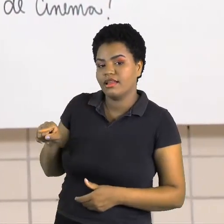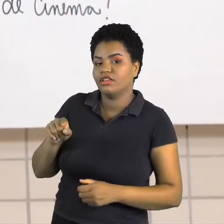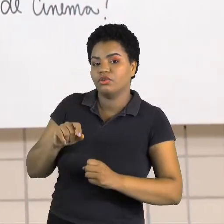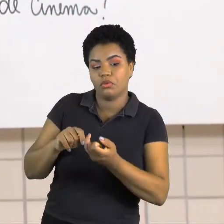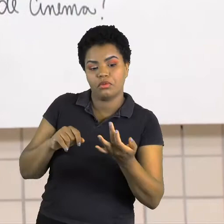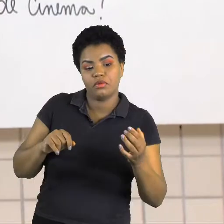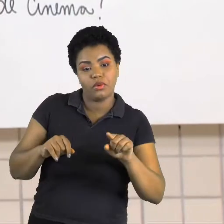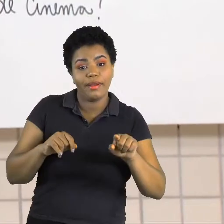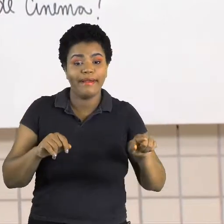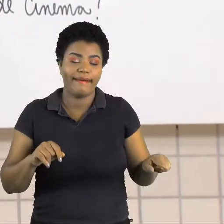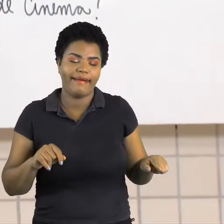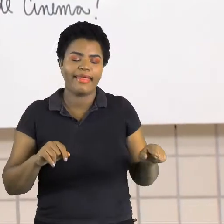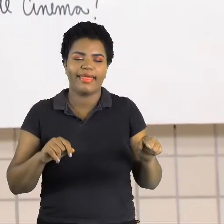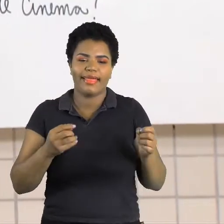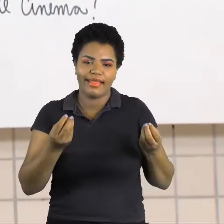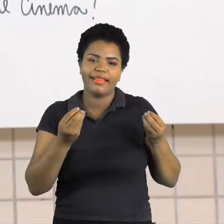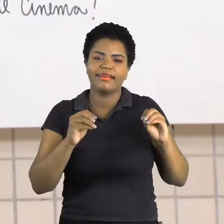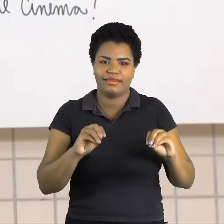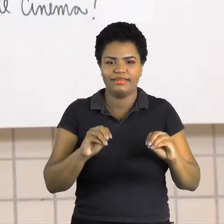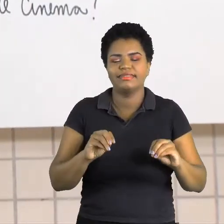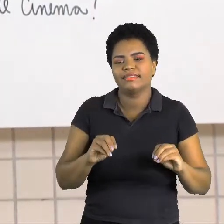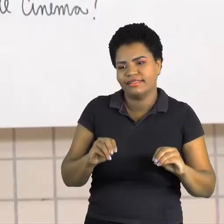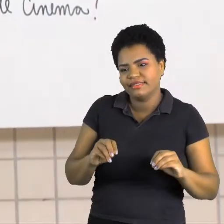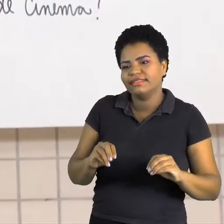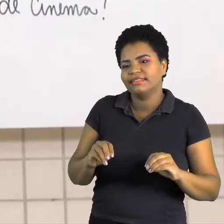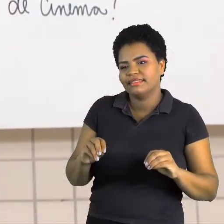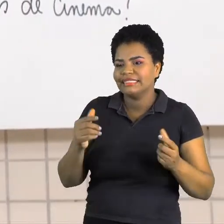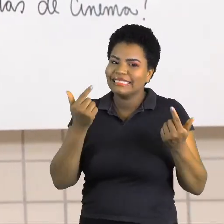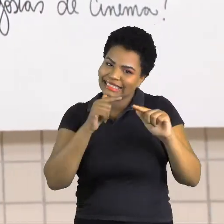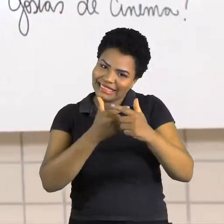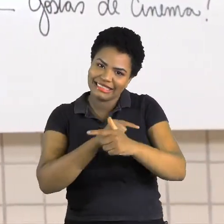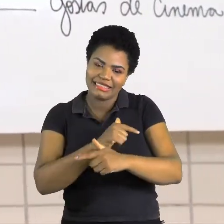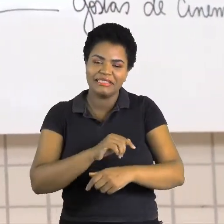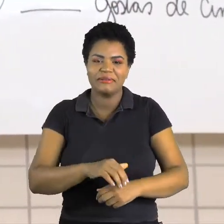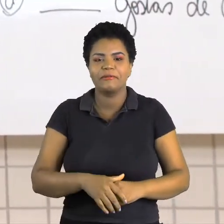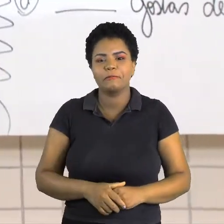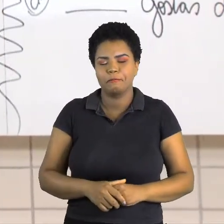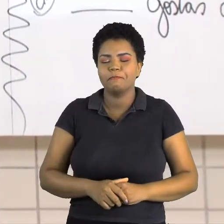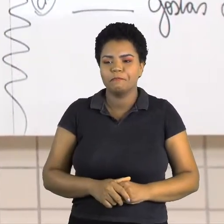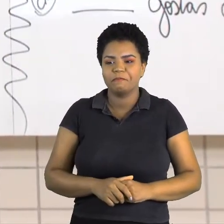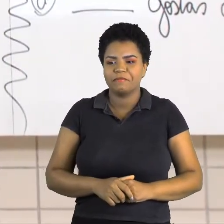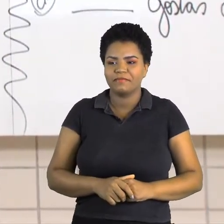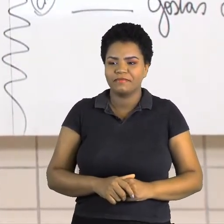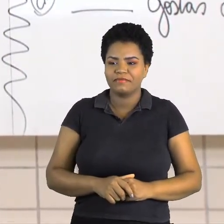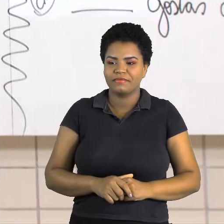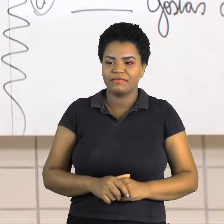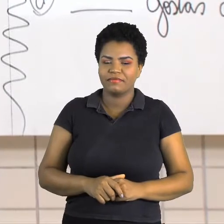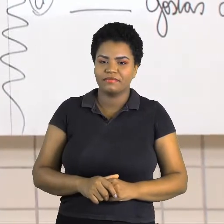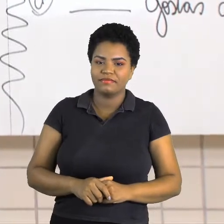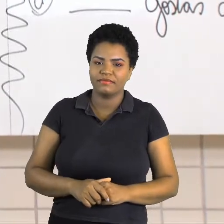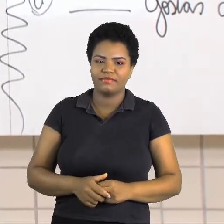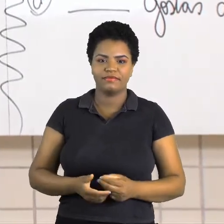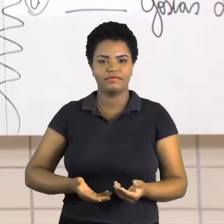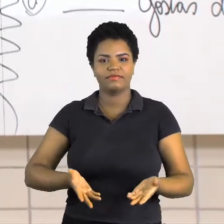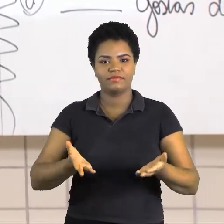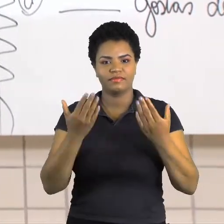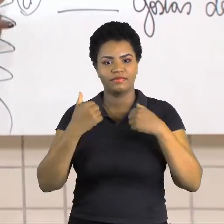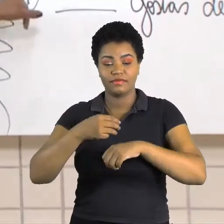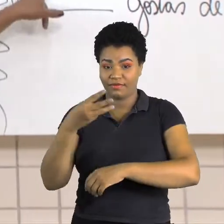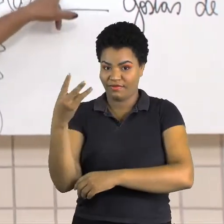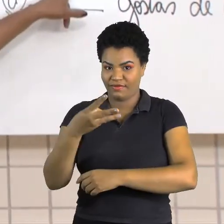são eles ou elas deram risadas. Deram risada. Vamos para o nosso